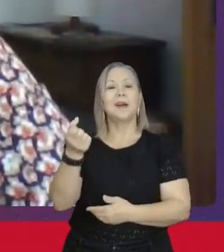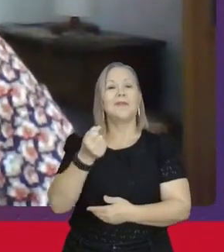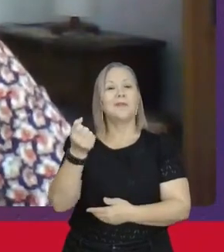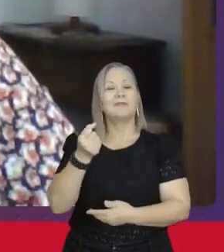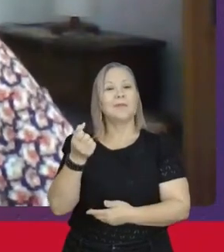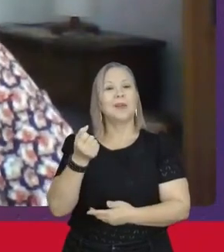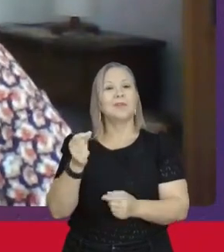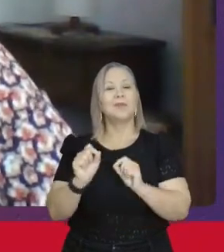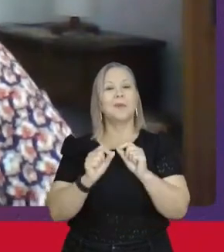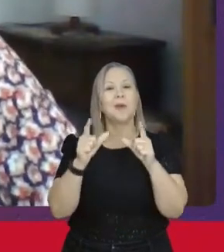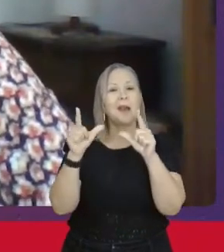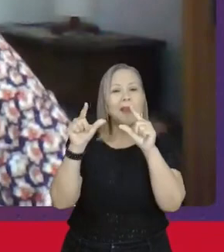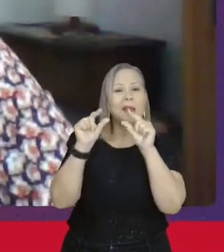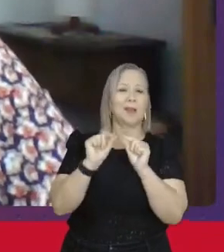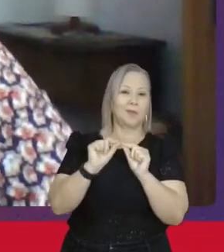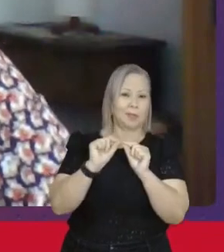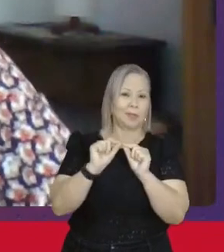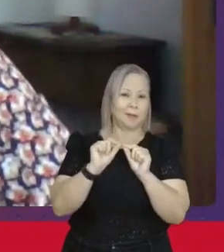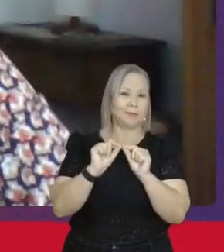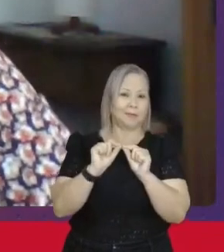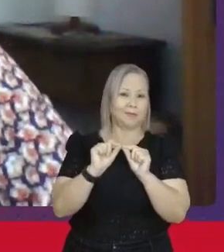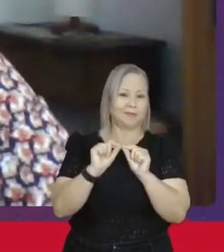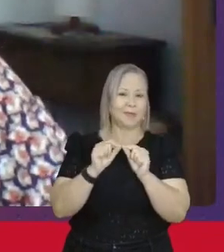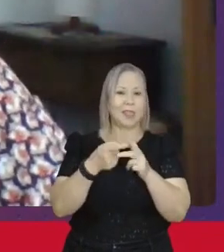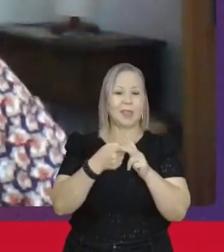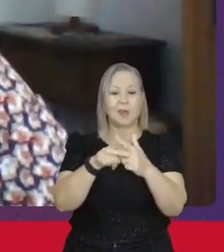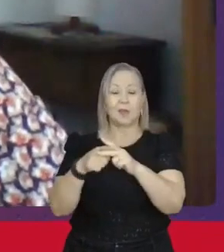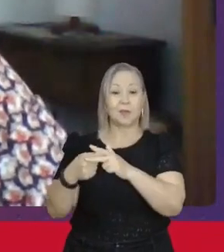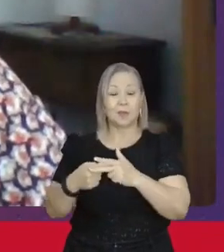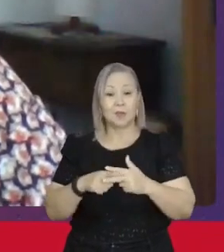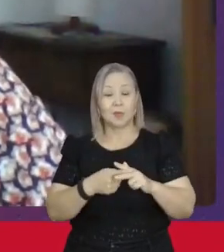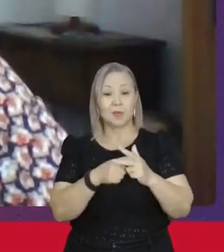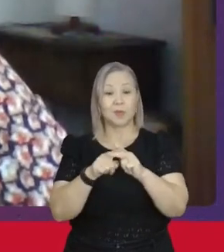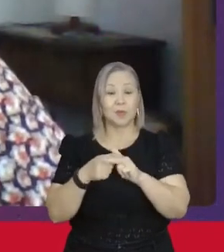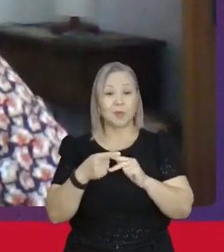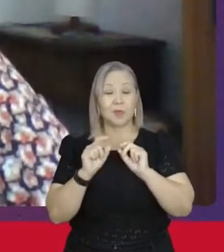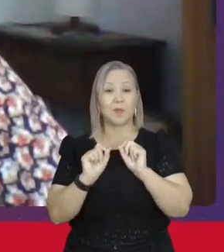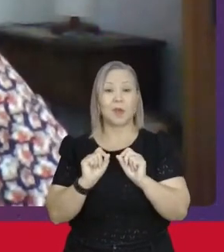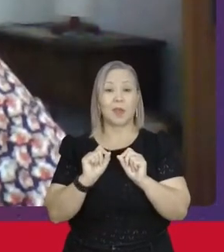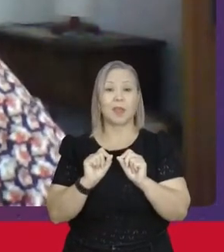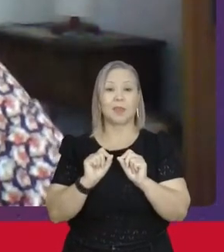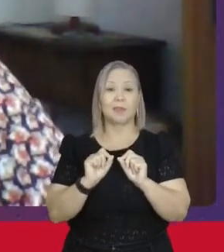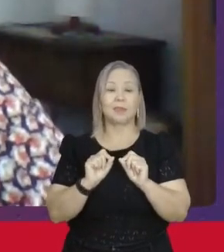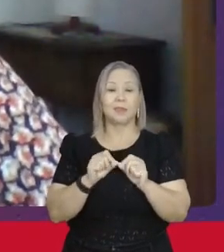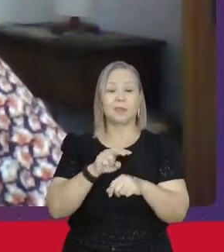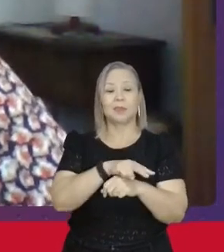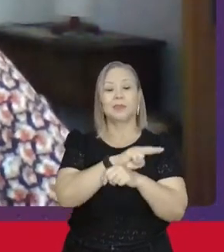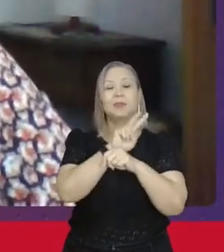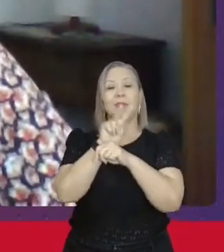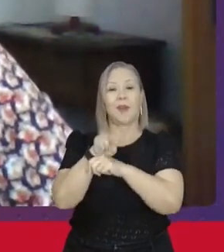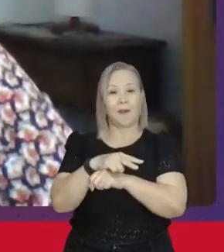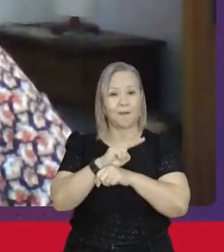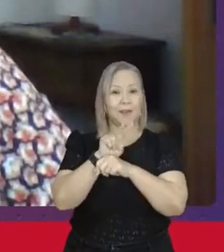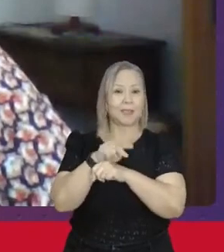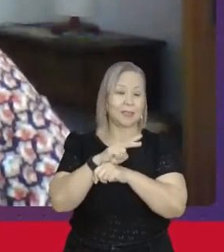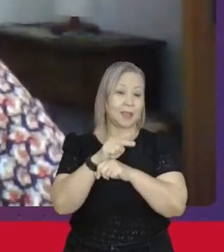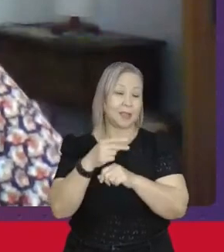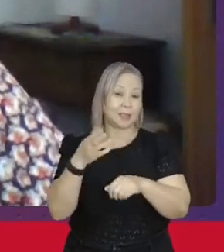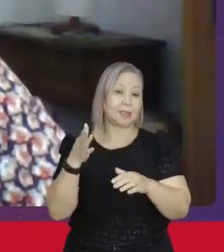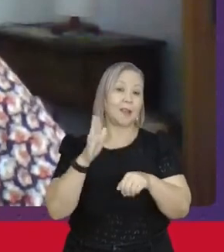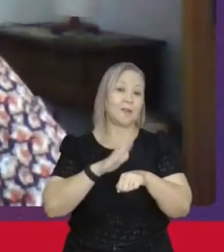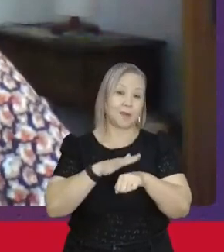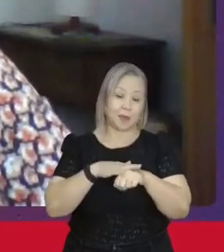por redução dos instrumentos, das ferramentas, de fiscalização da